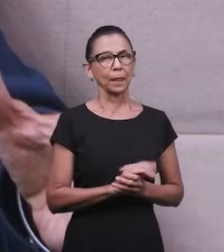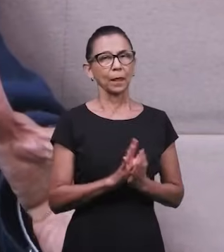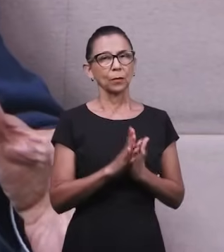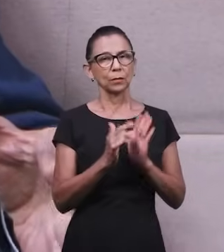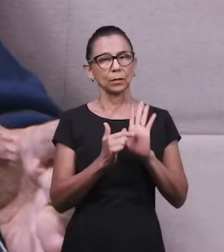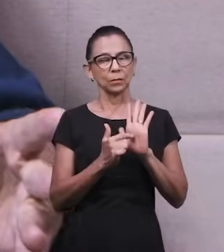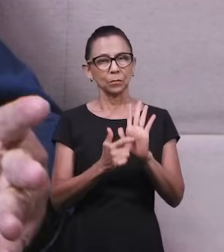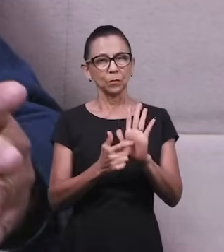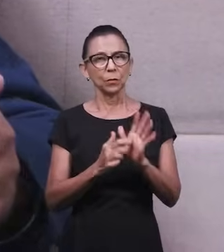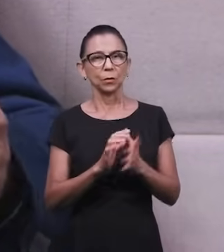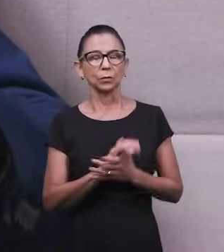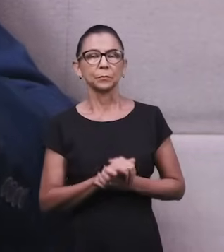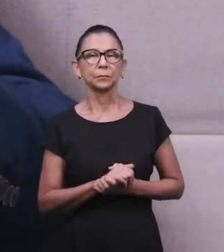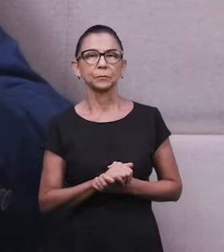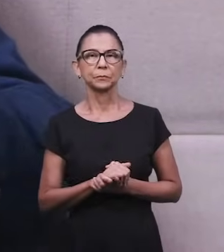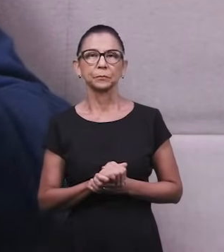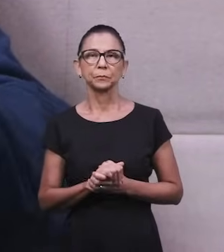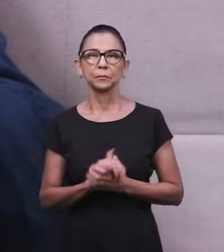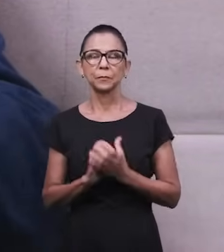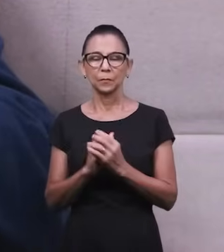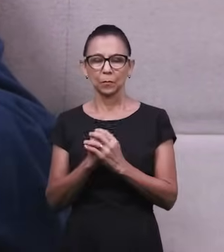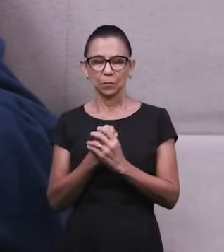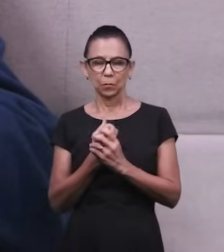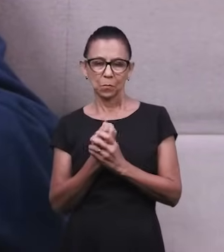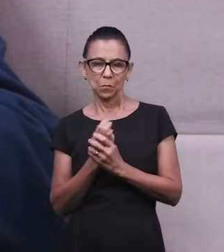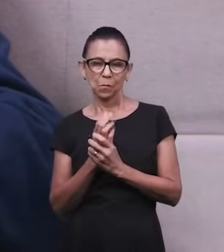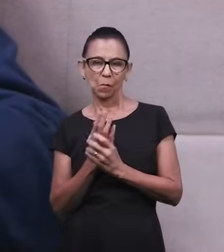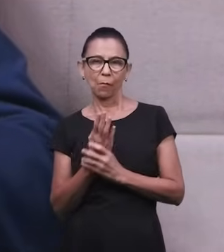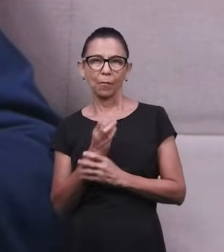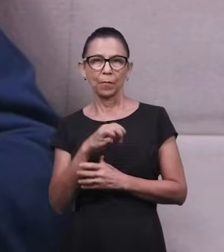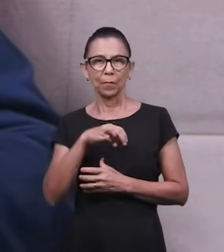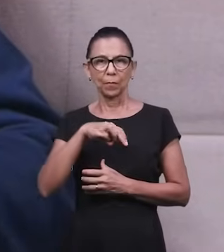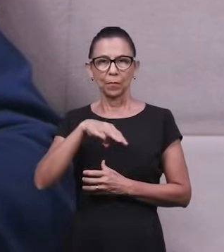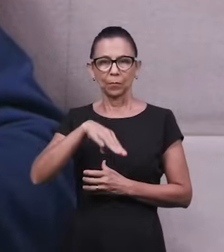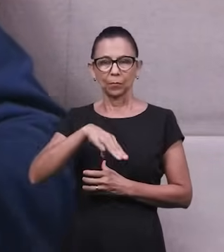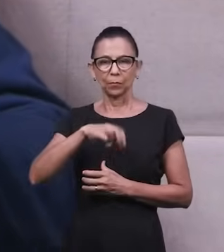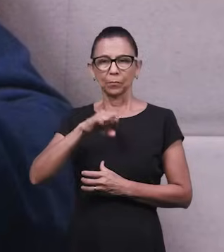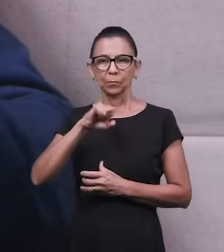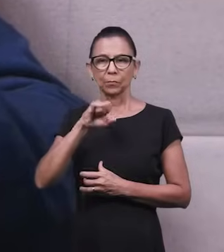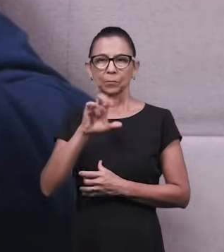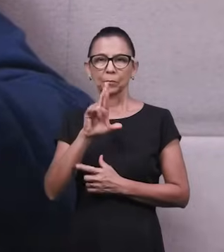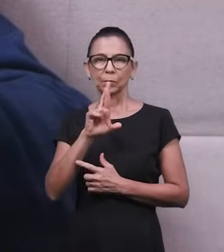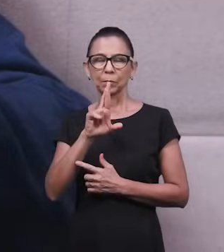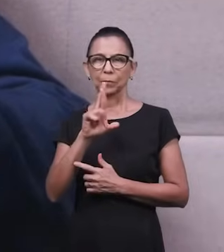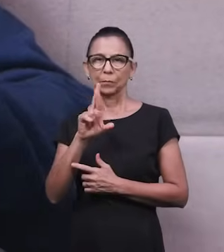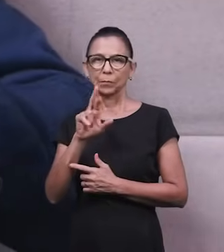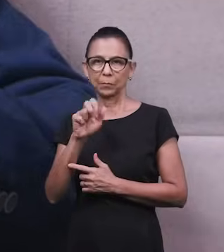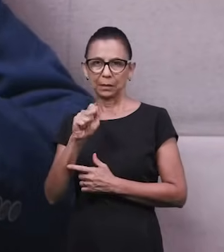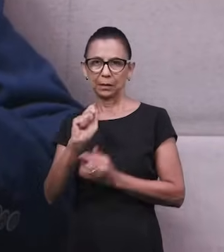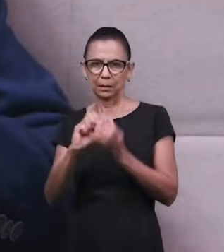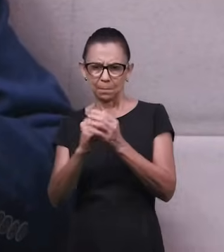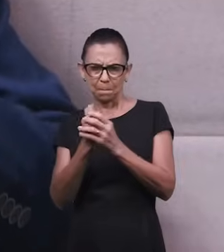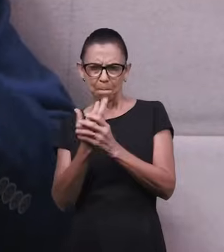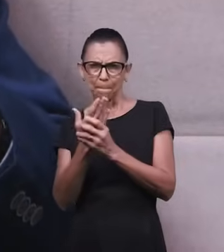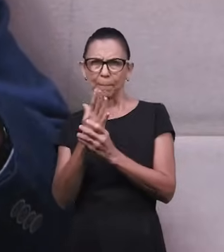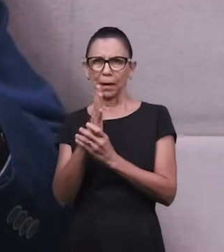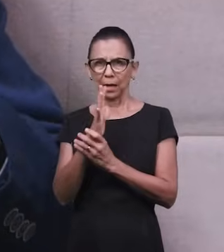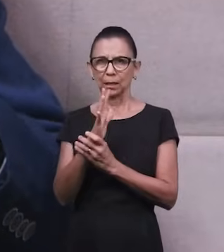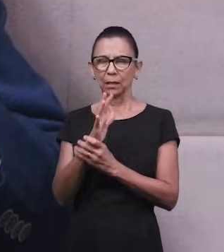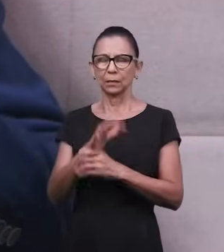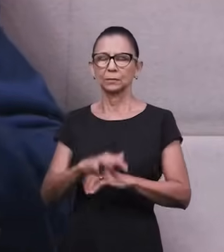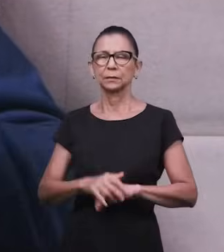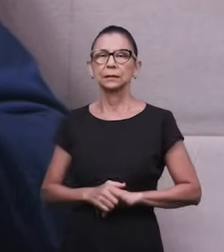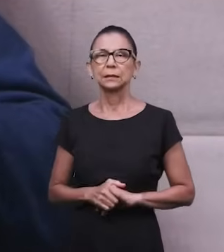na Bíblia tipifica, fala das lutas, dos sofrimentos, porque a mirra é aquela